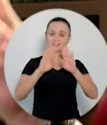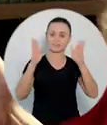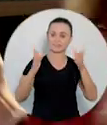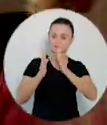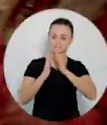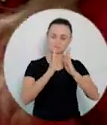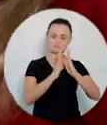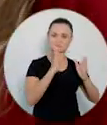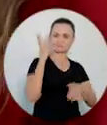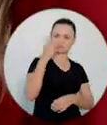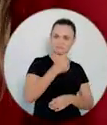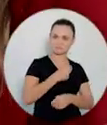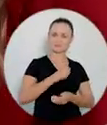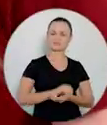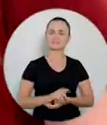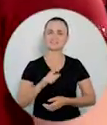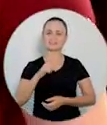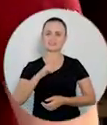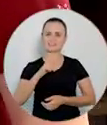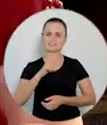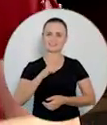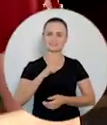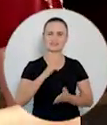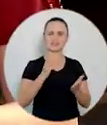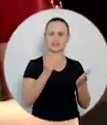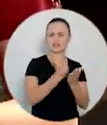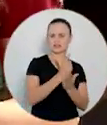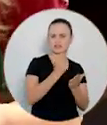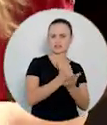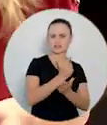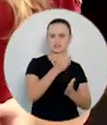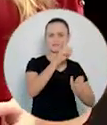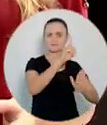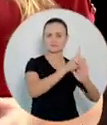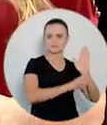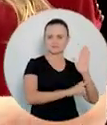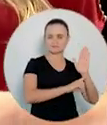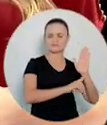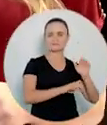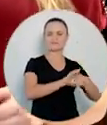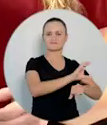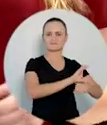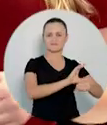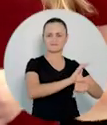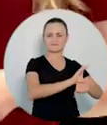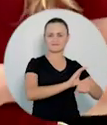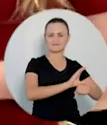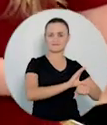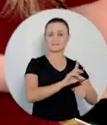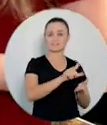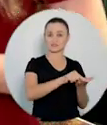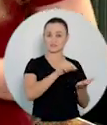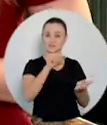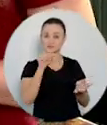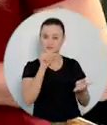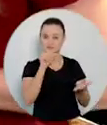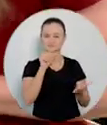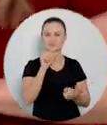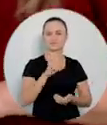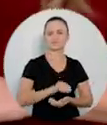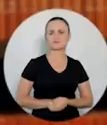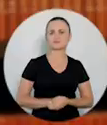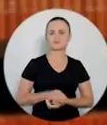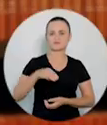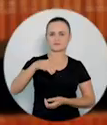tem livros dos mais variados temas do direito, e dentre eles, o direito constitucional é o favorito do Dr. Matheus, não é